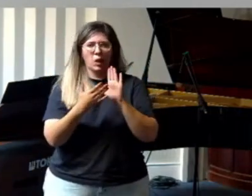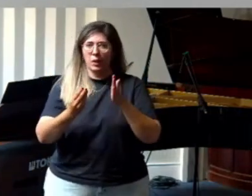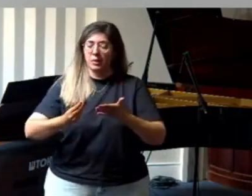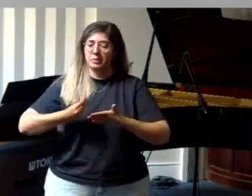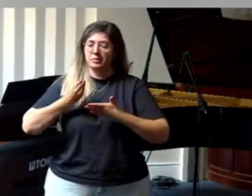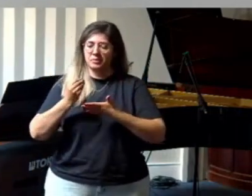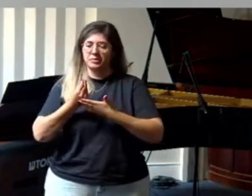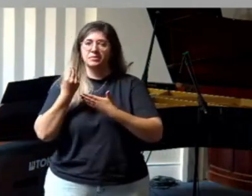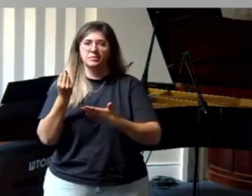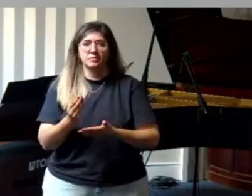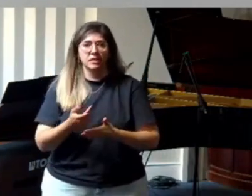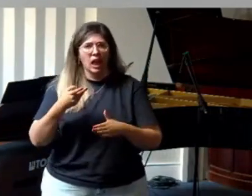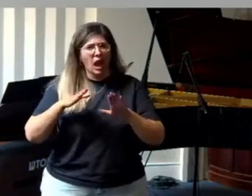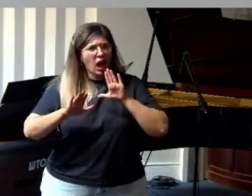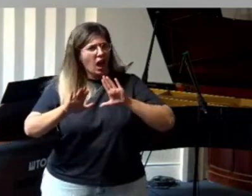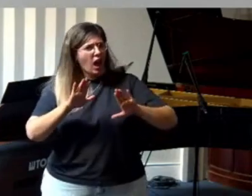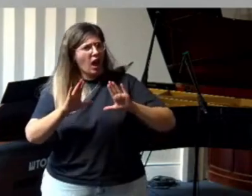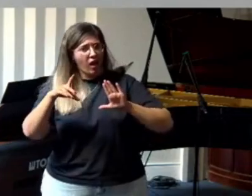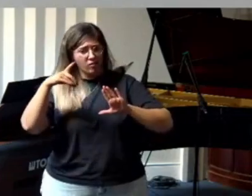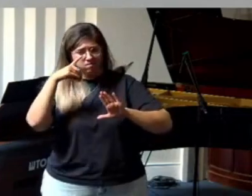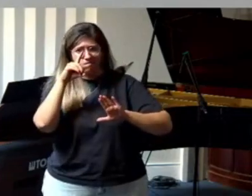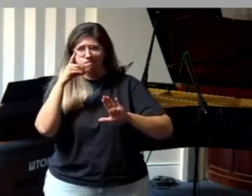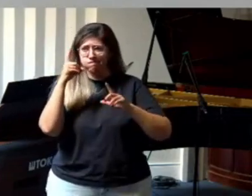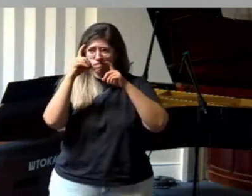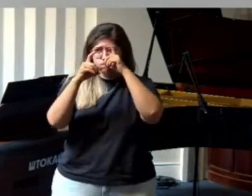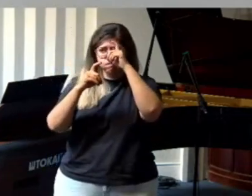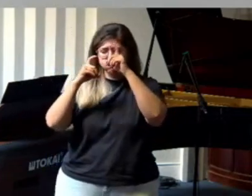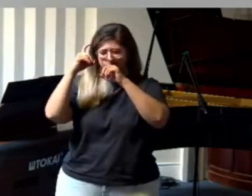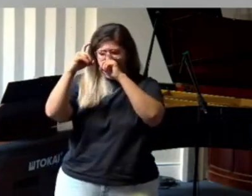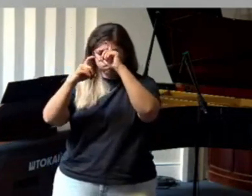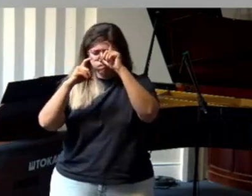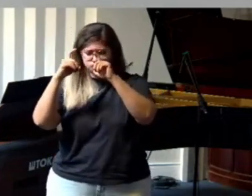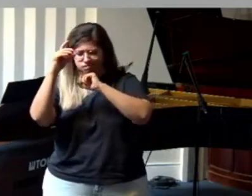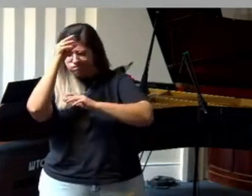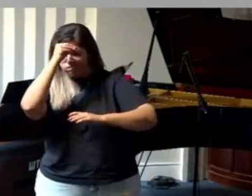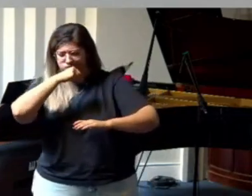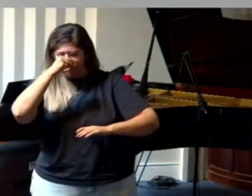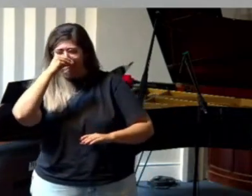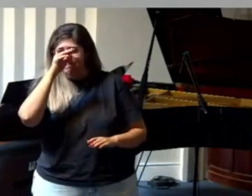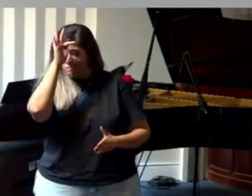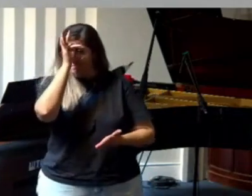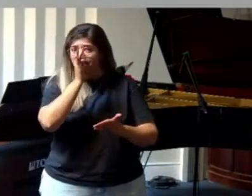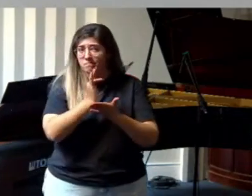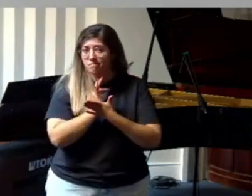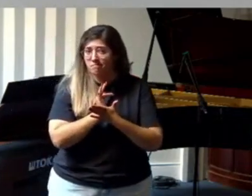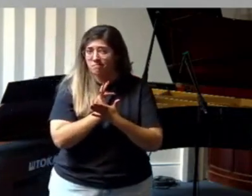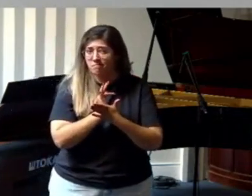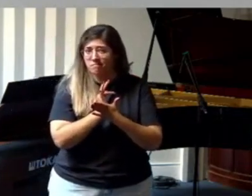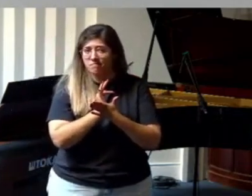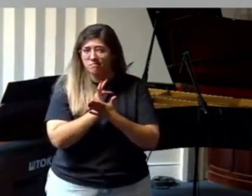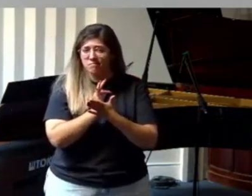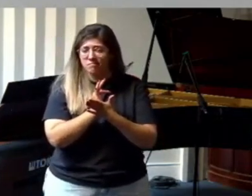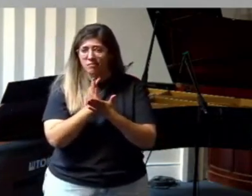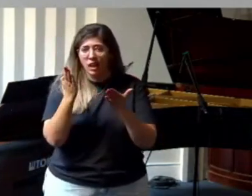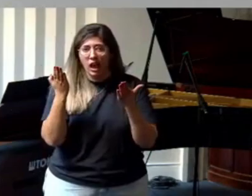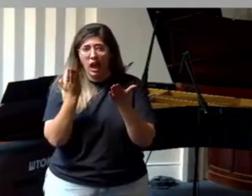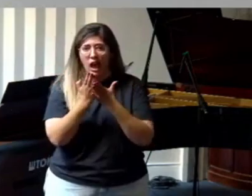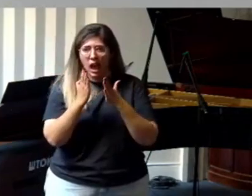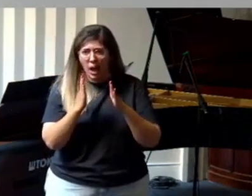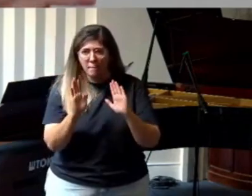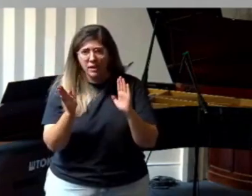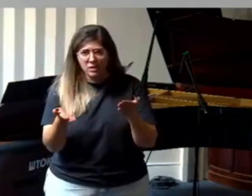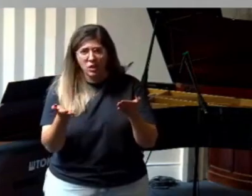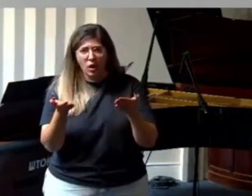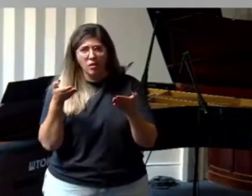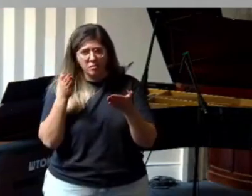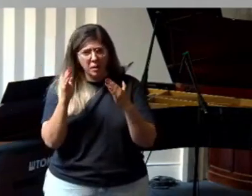entre nós estiver duvidoso, preocupado, imaginando que a sua fé está cambaleante, quando você sair desse lugar,